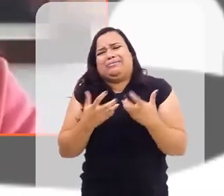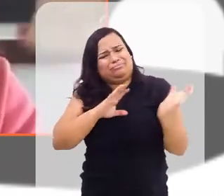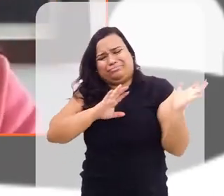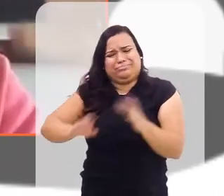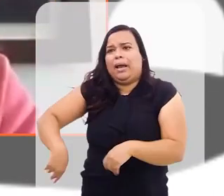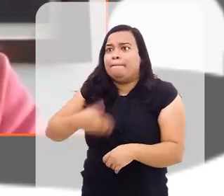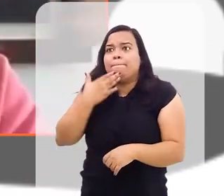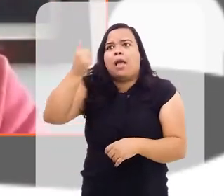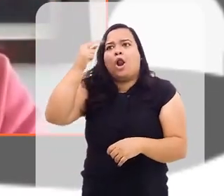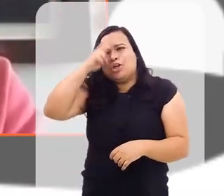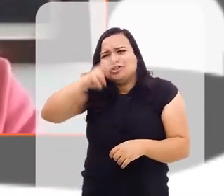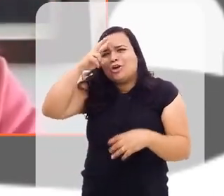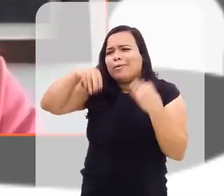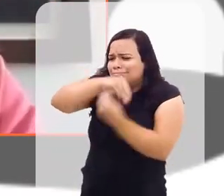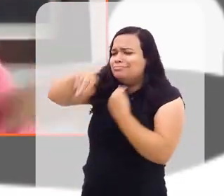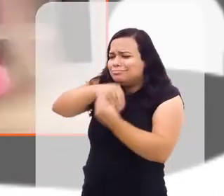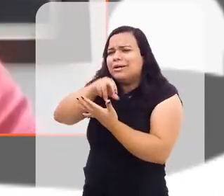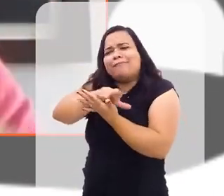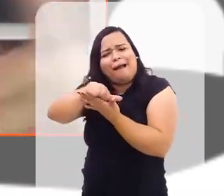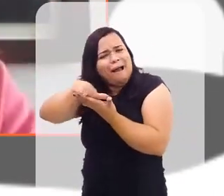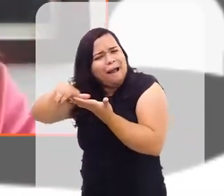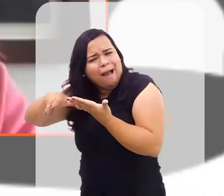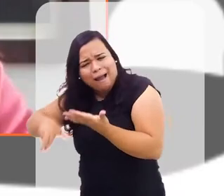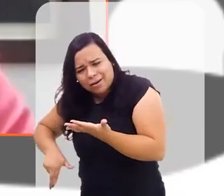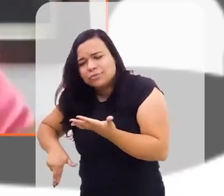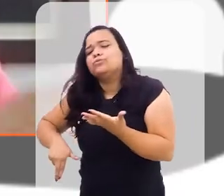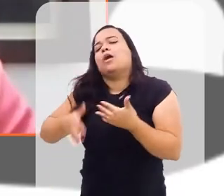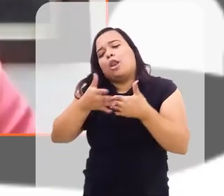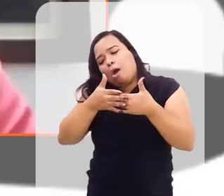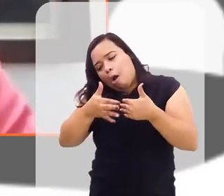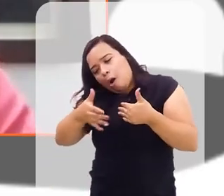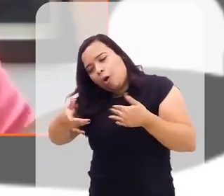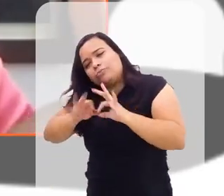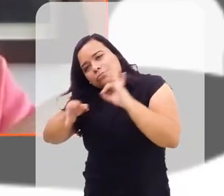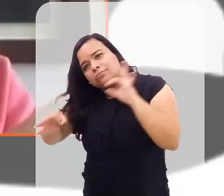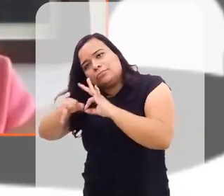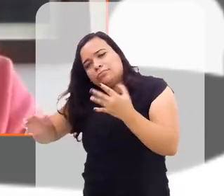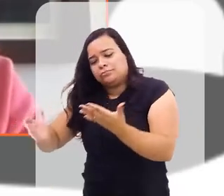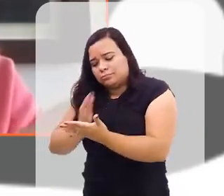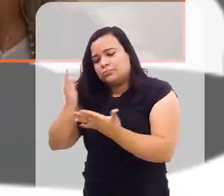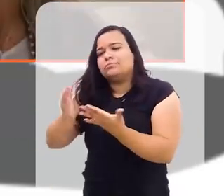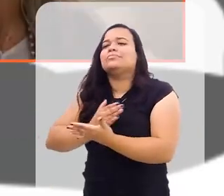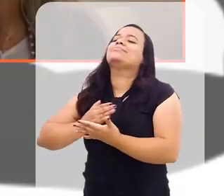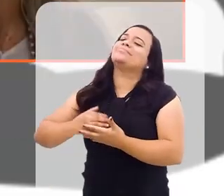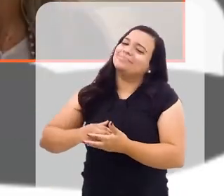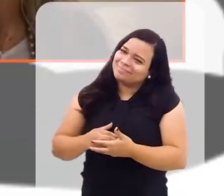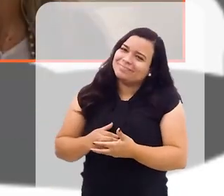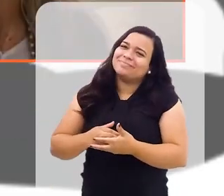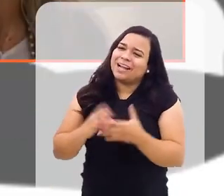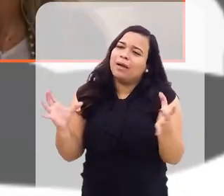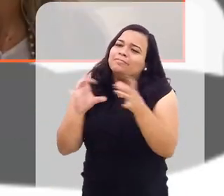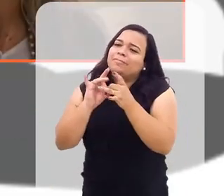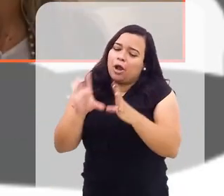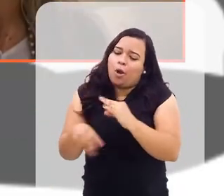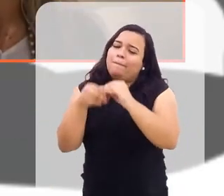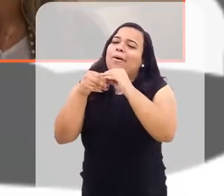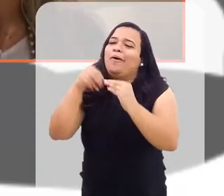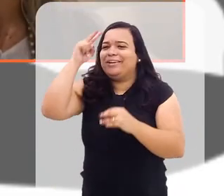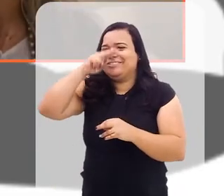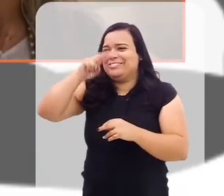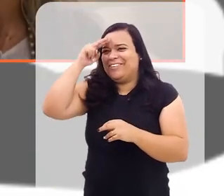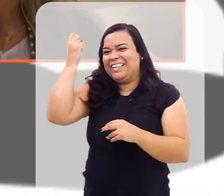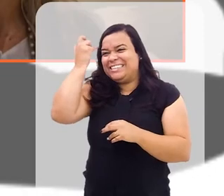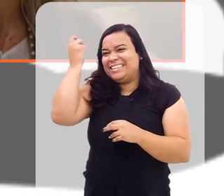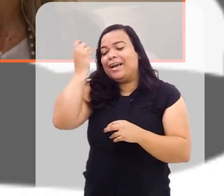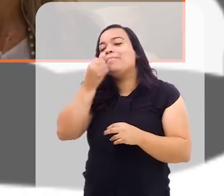que inserir outras histórias e micro-histórias ao longo da narrativa principal para poder compor